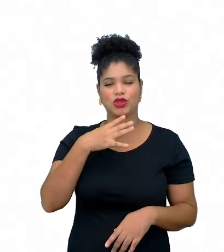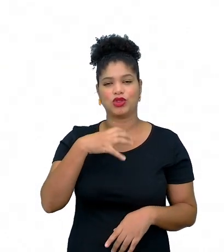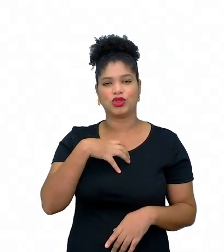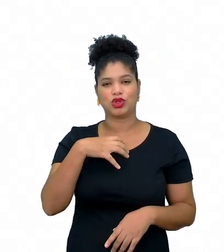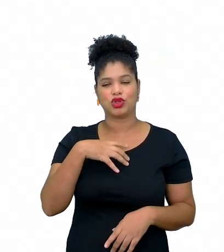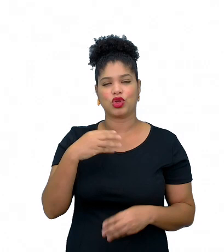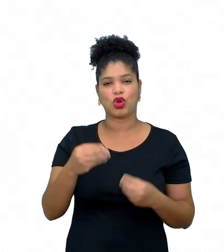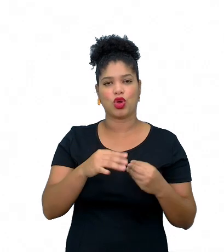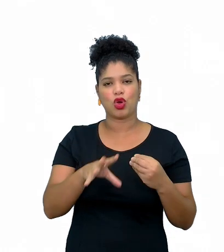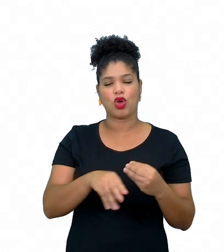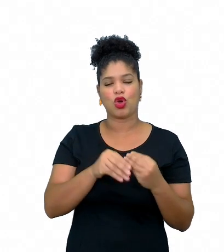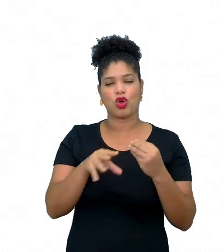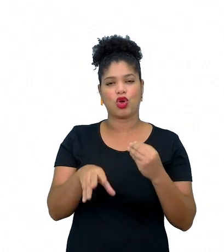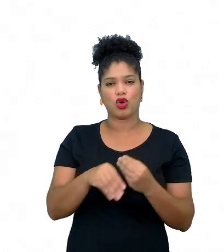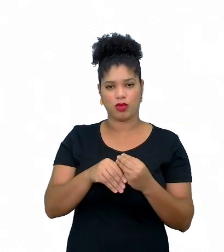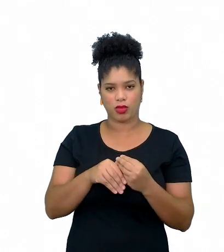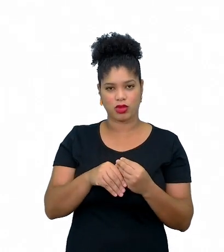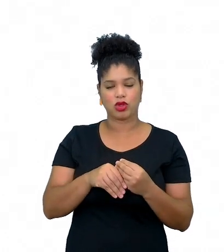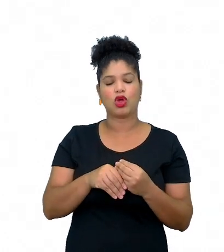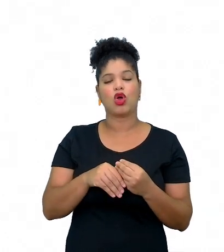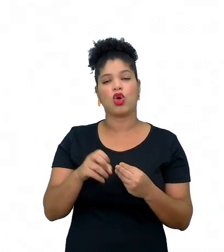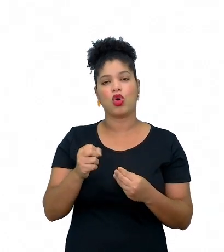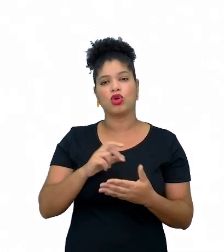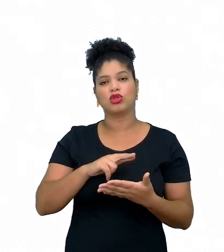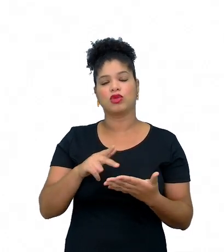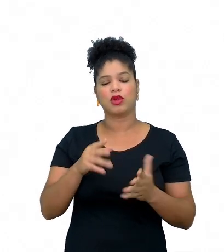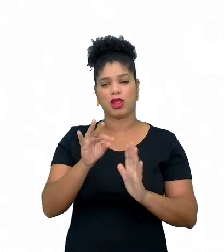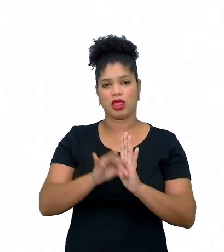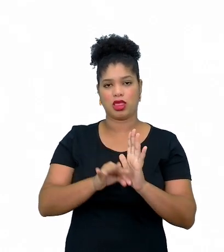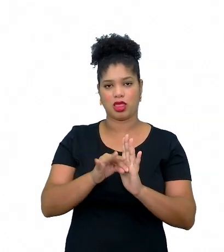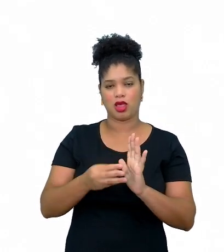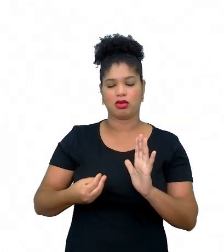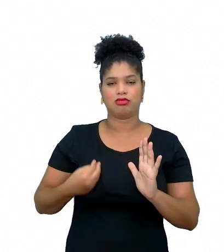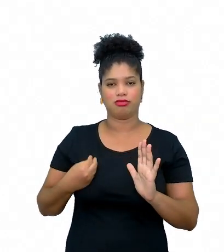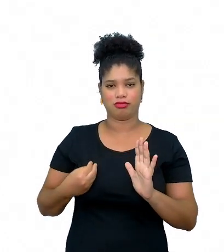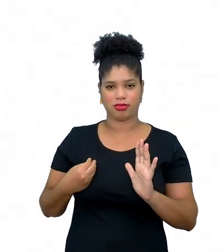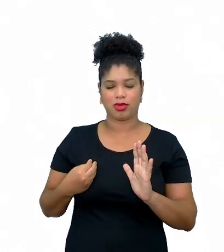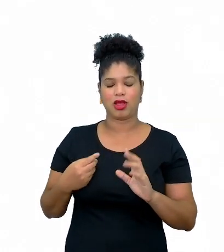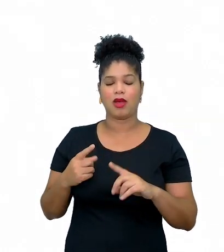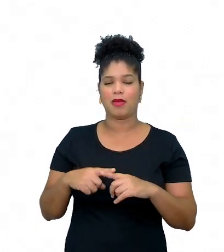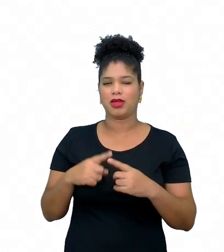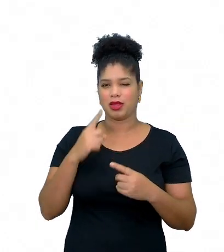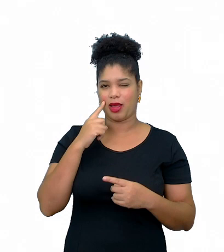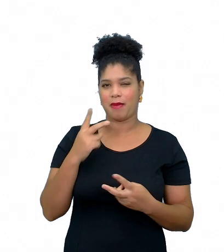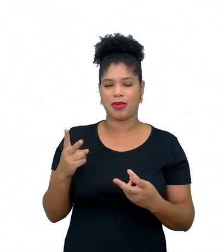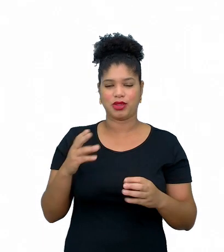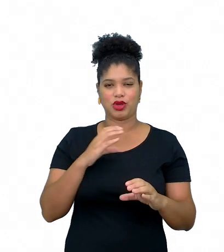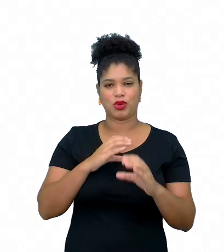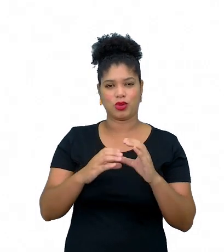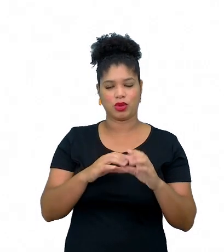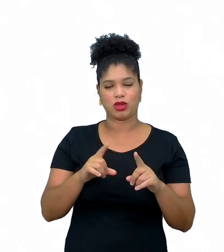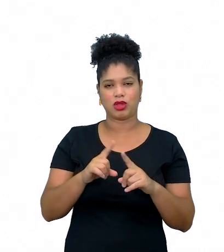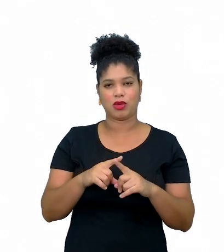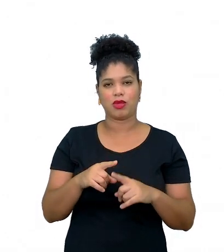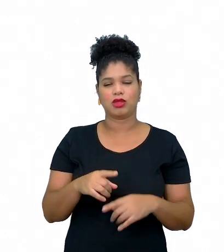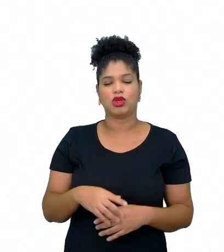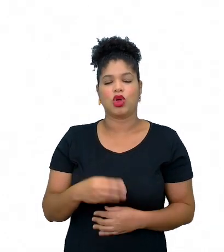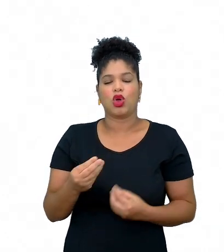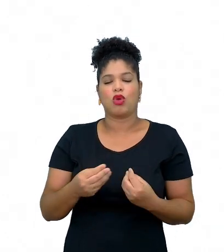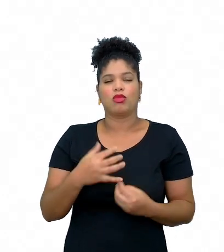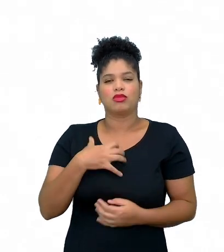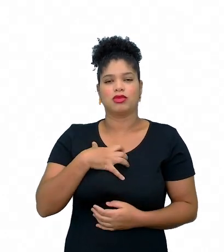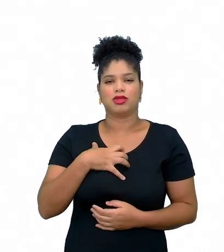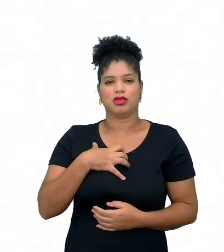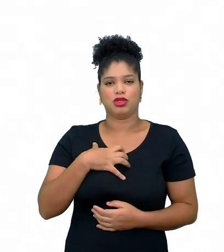de composição ou de composições textuais, a situação comunicativa e os efeitos de sentido